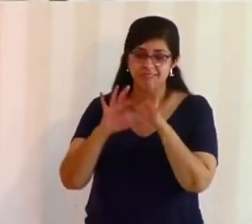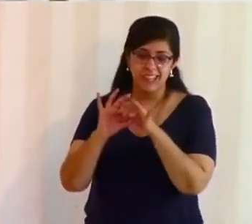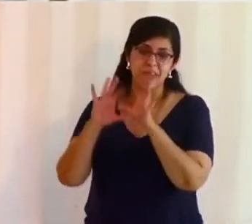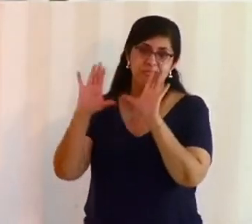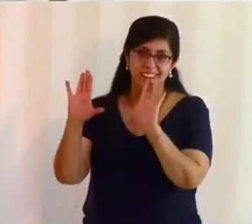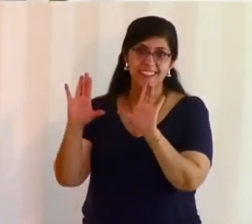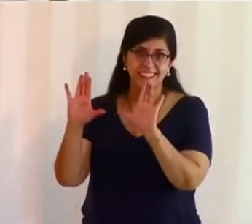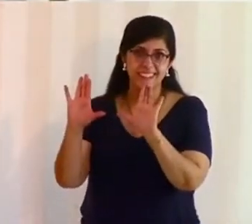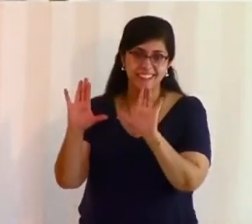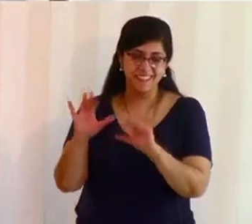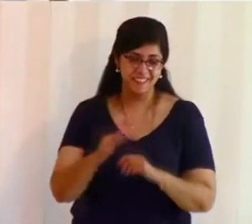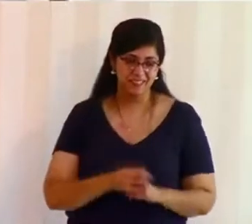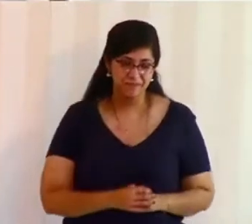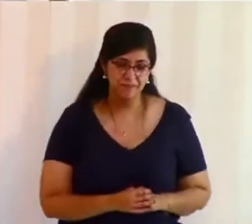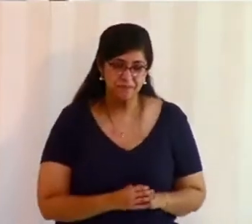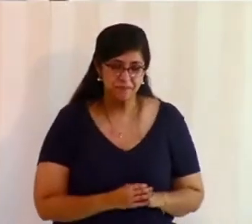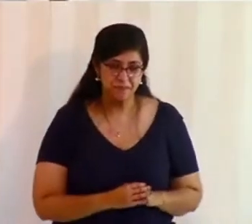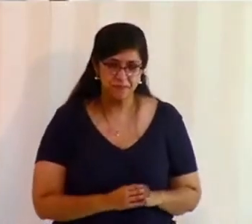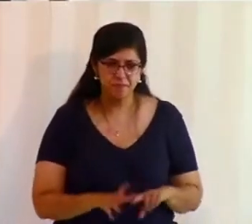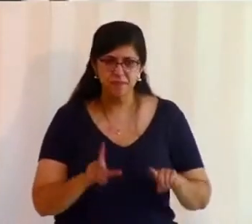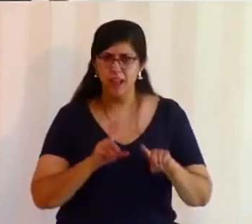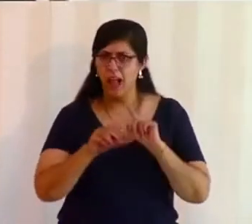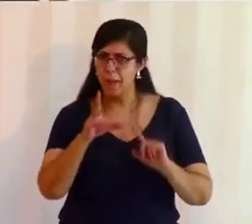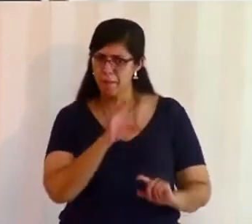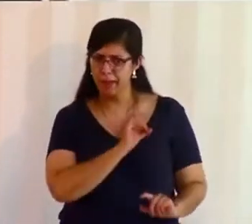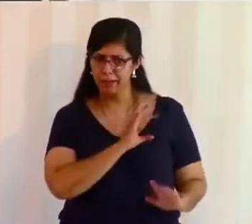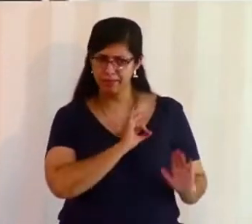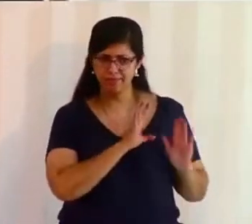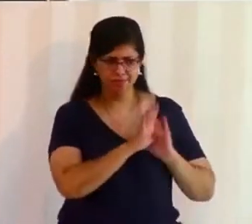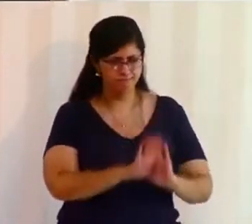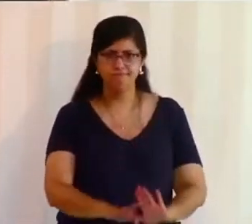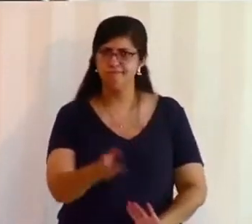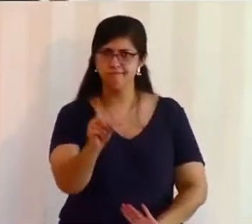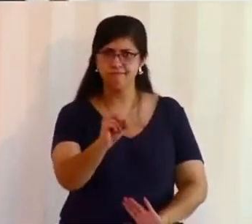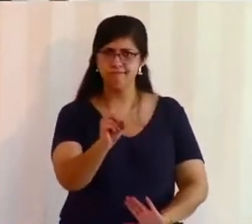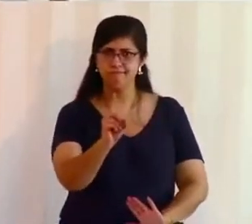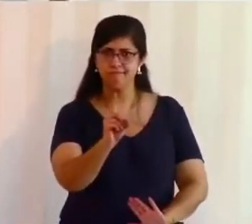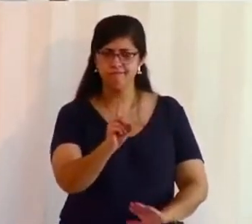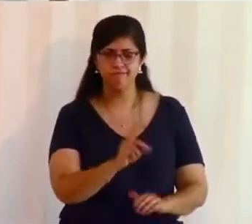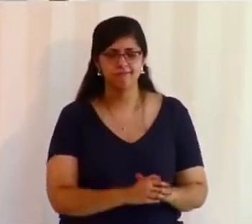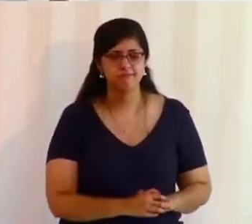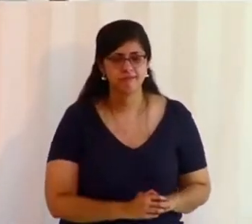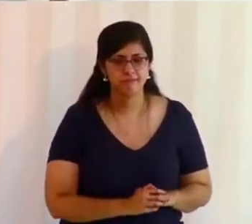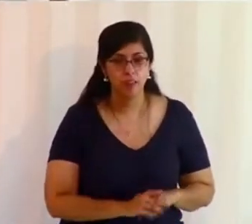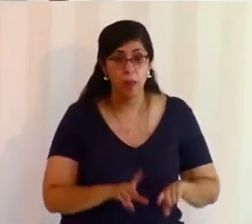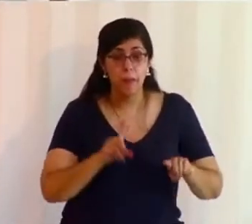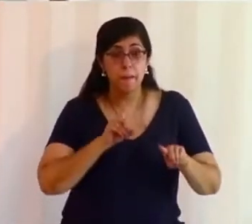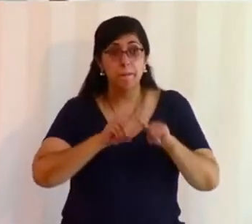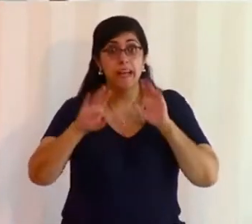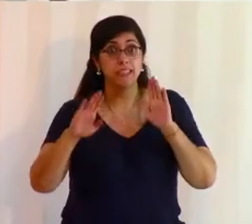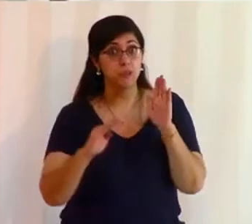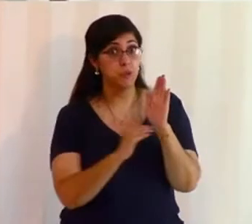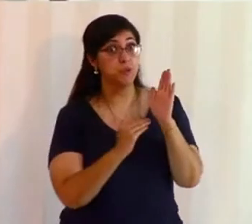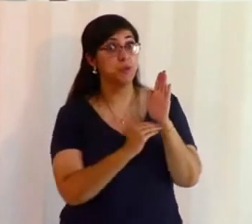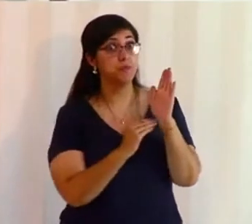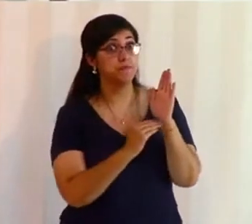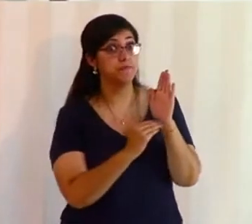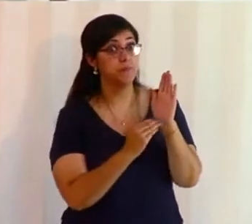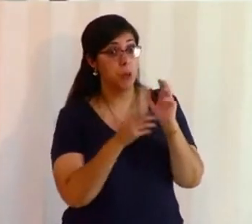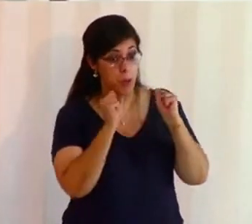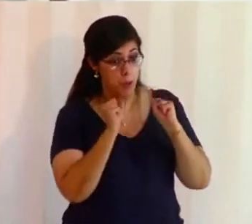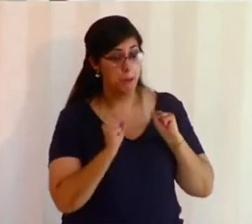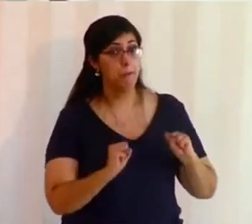baterá em retirada. Mas não tenha medo, se todavia com tudo isso você for levado ainda às últimas consequências por